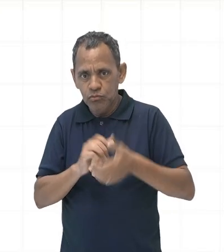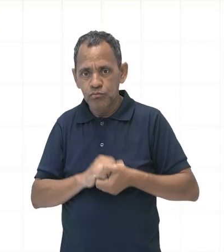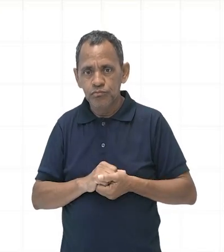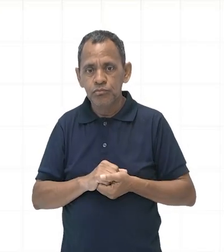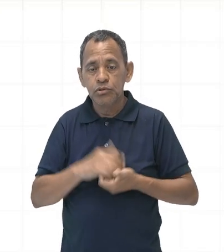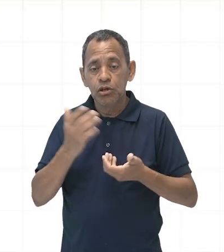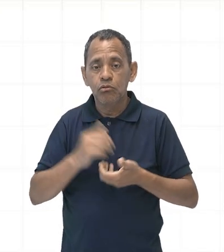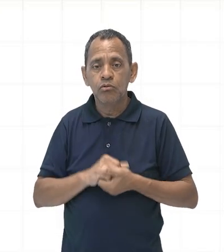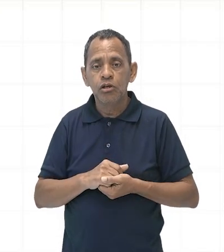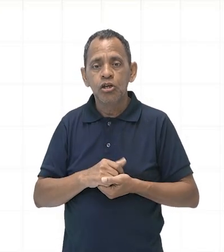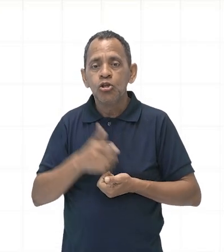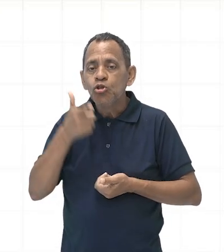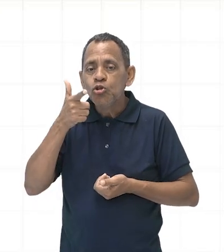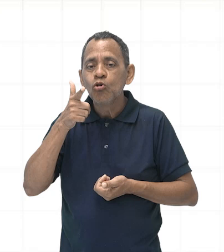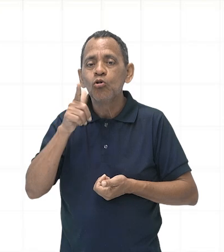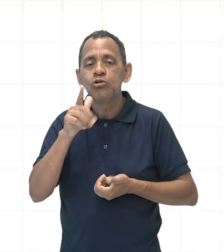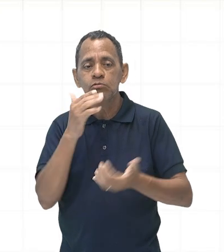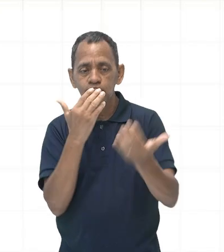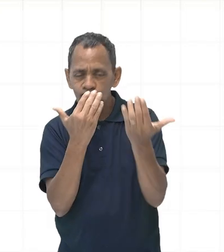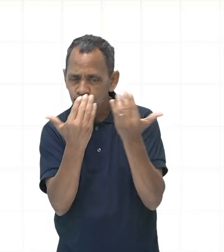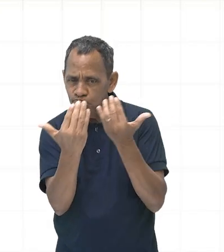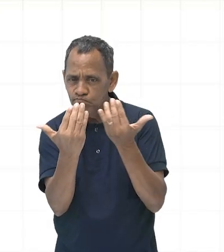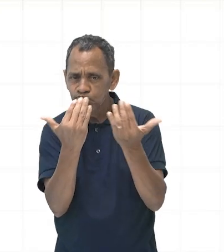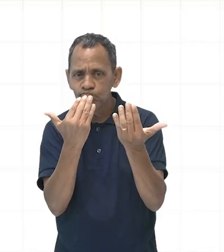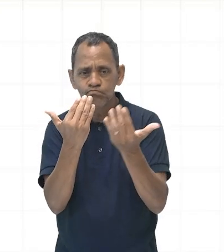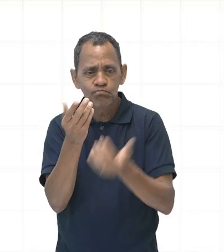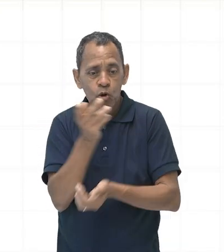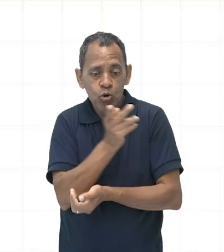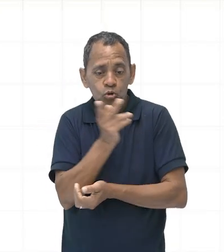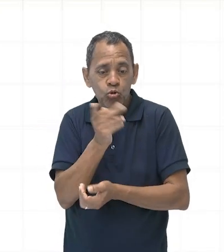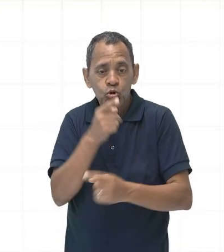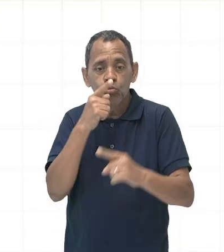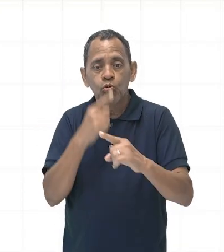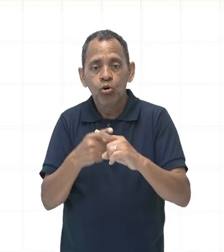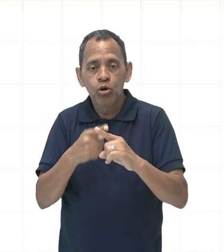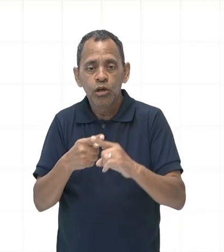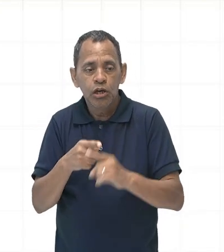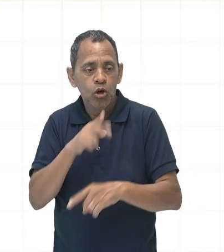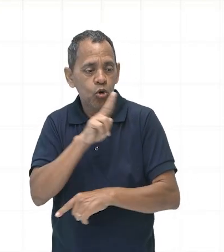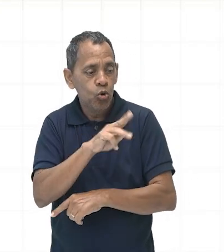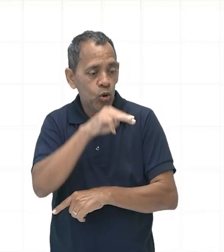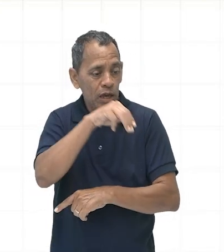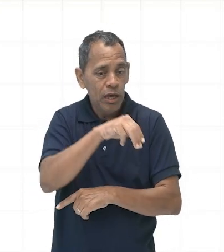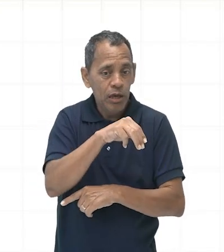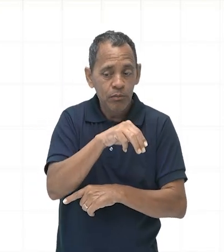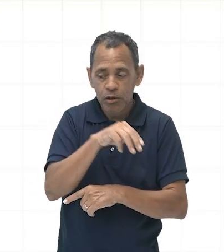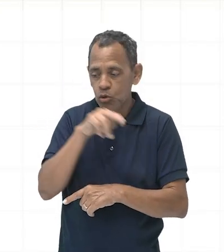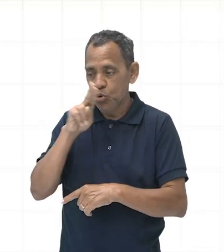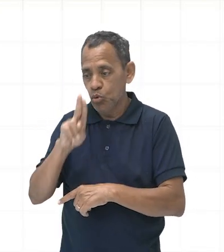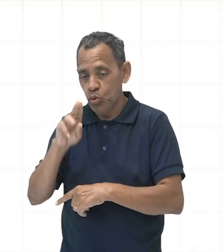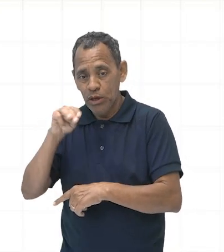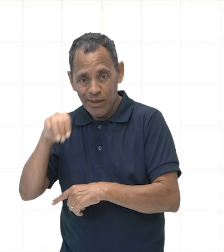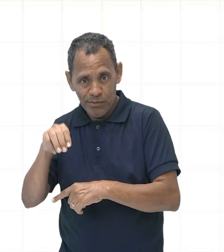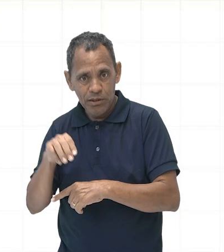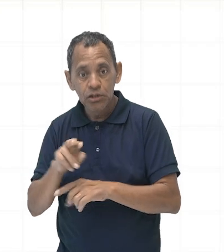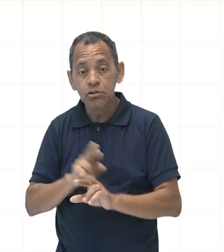consigo comparar agora dessa forma, porque estão em unidades de medida diferentes, né?